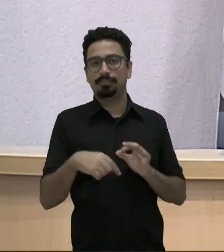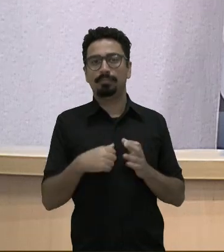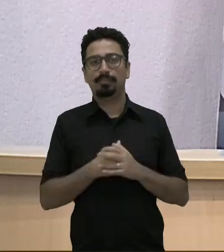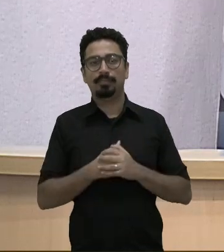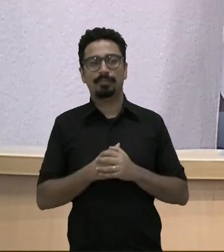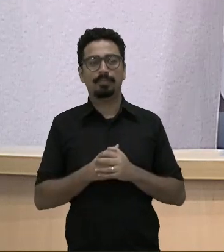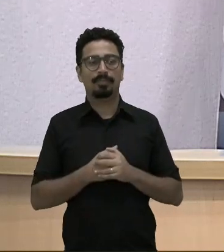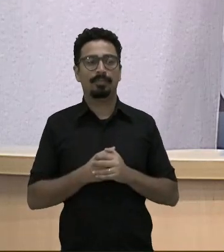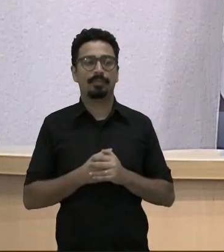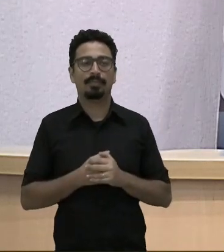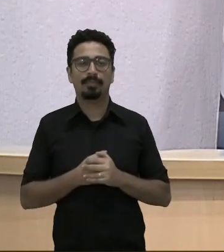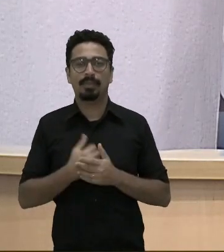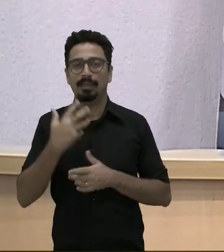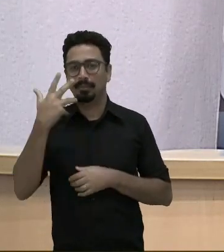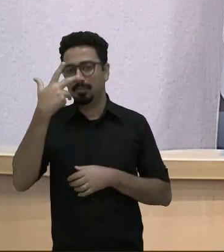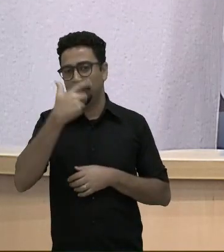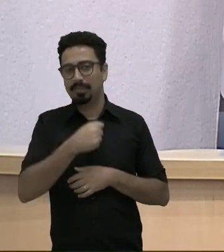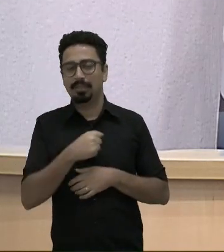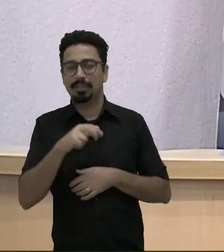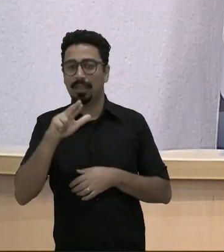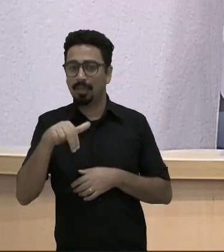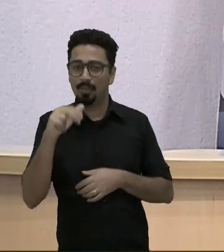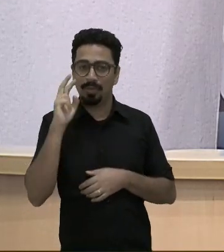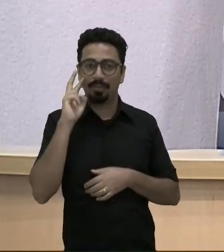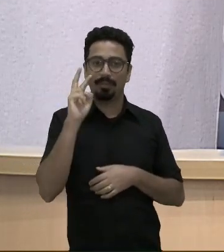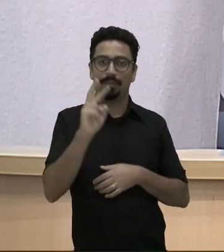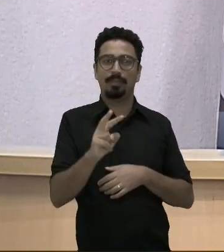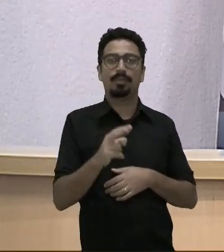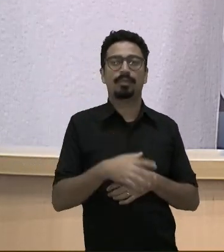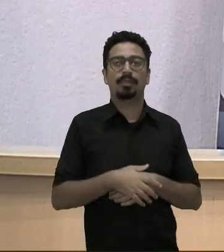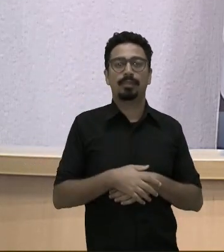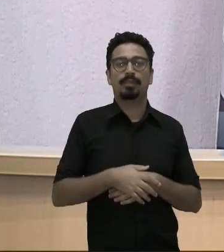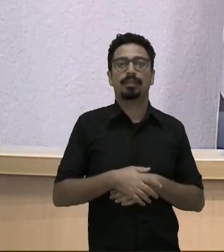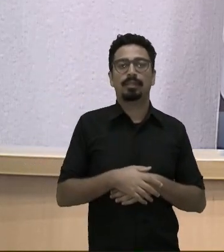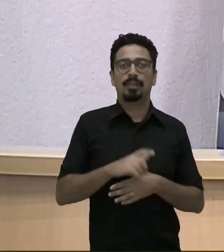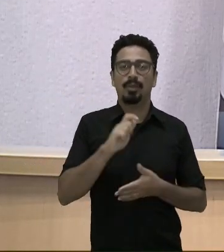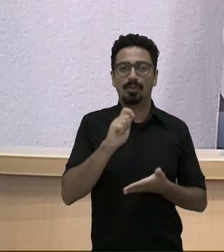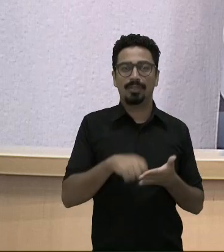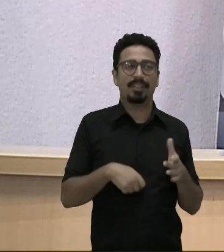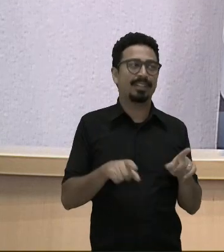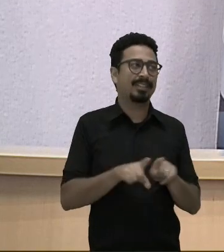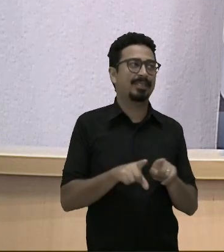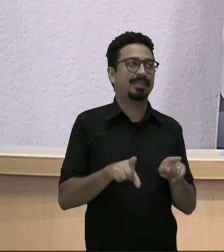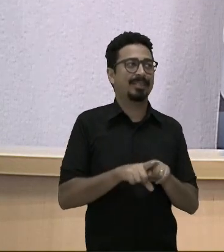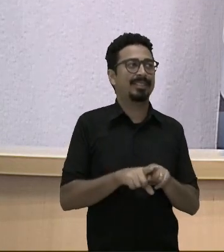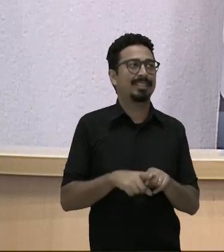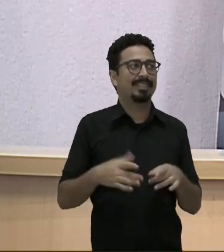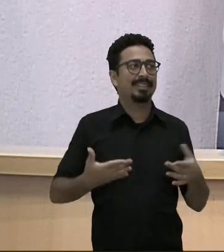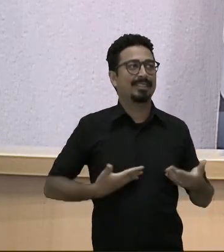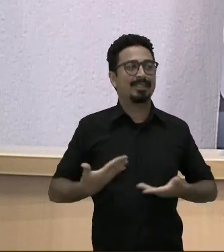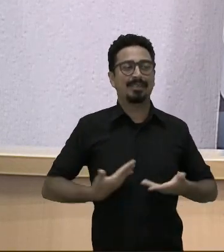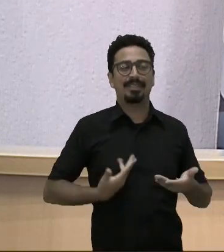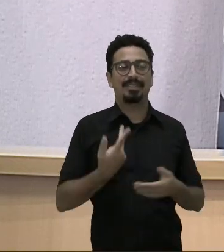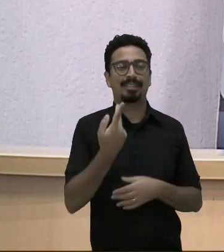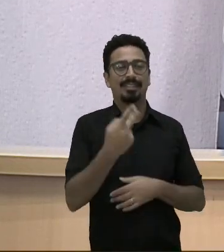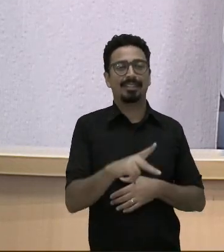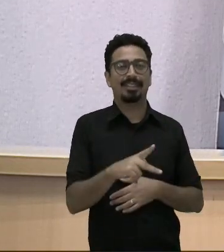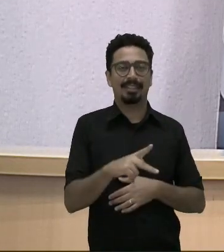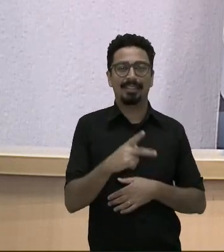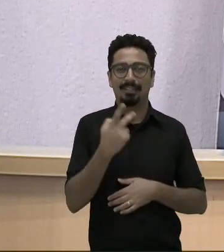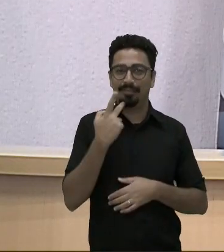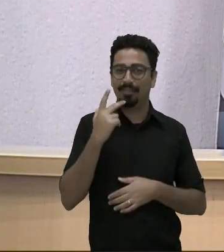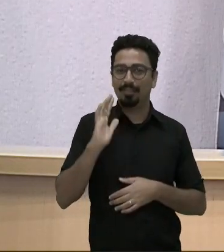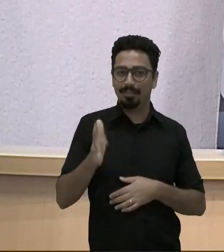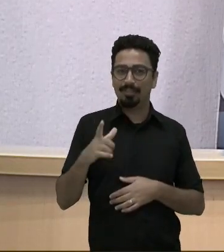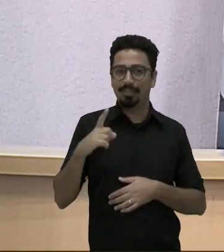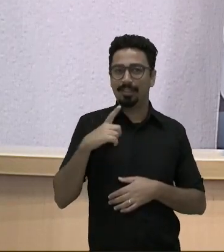Foi, ó, é bonita. Para quem nunca viu, vai, contrata ela, que olha, o serviço dela, ela falou assim, que ela tem uma